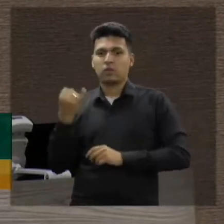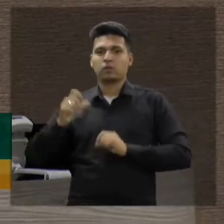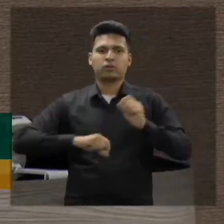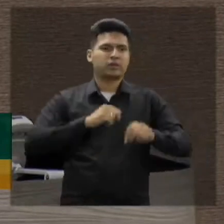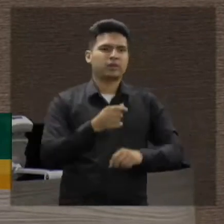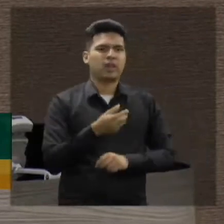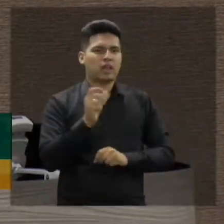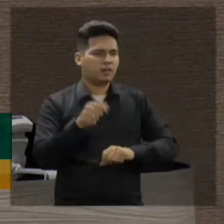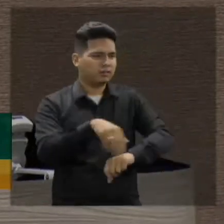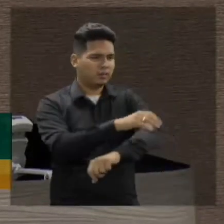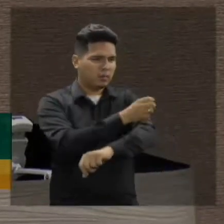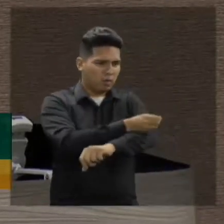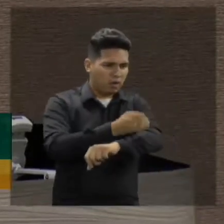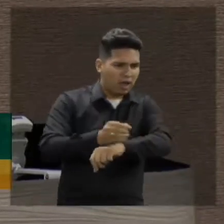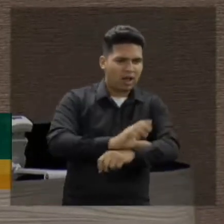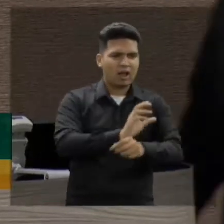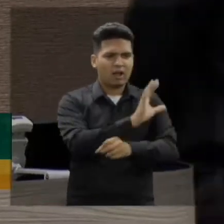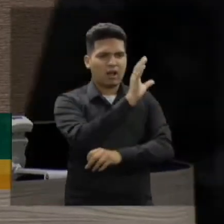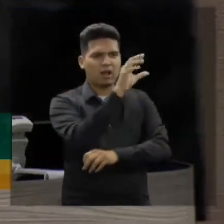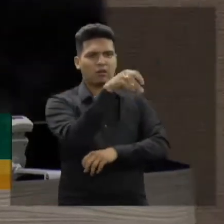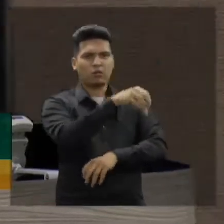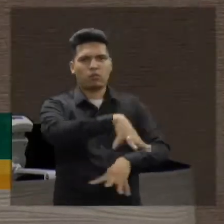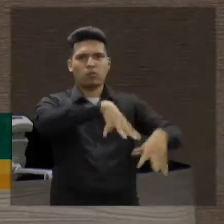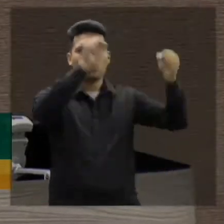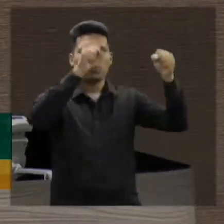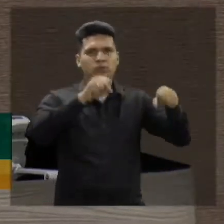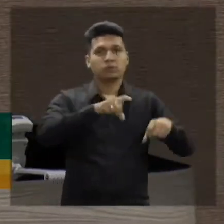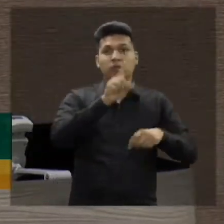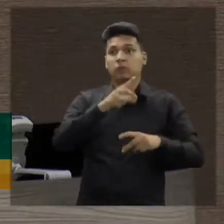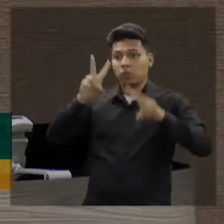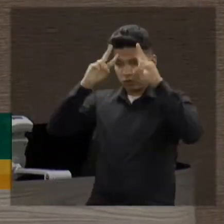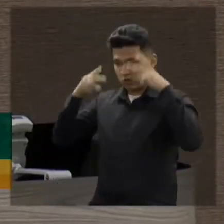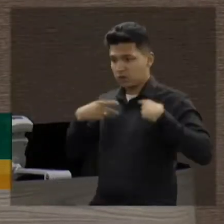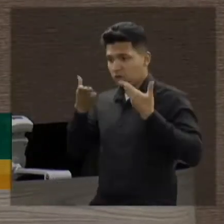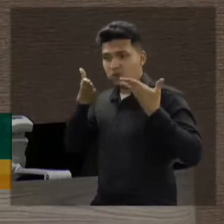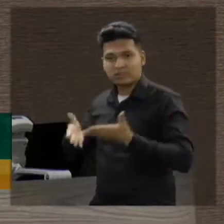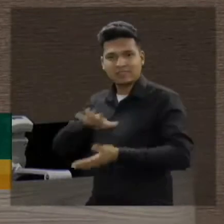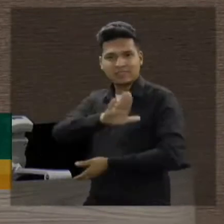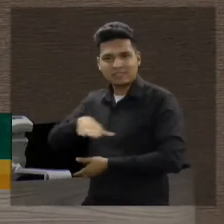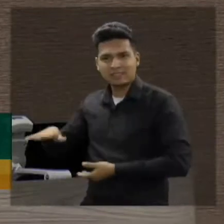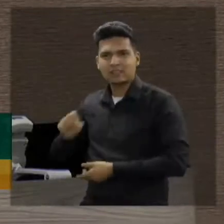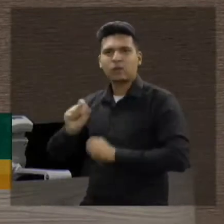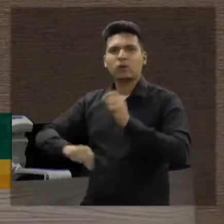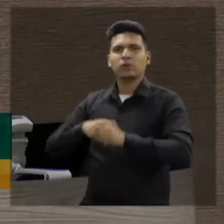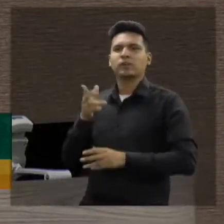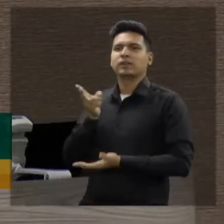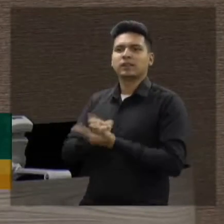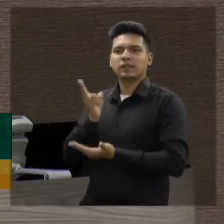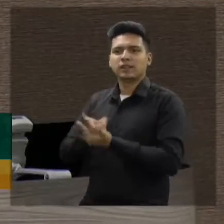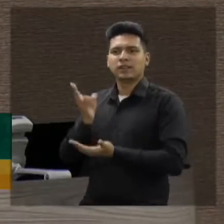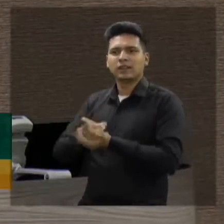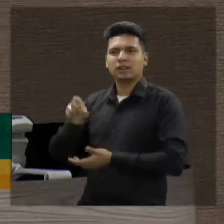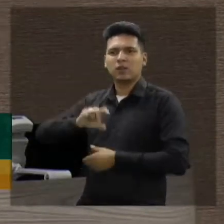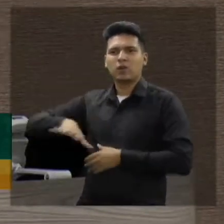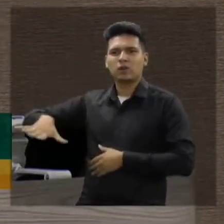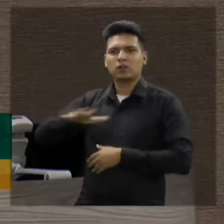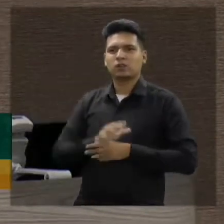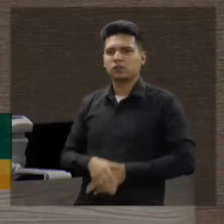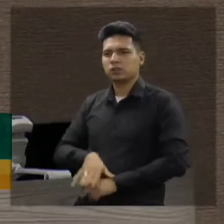d'água do que ilumina estamos falando seres humanos de crianças que estão sendo